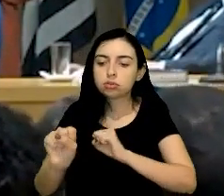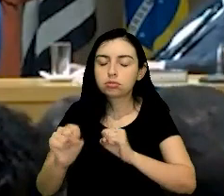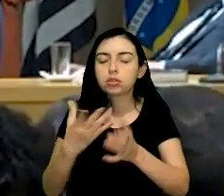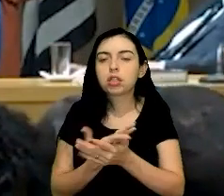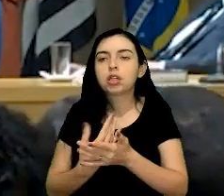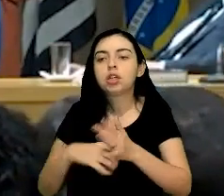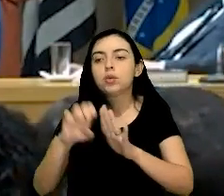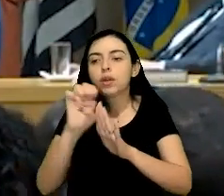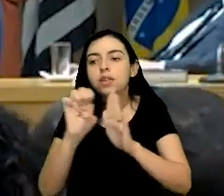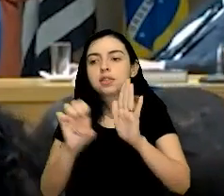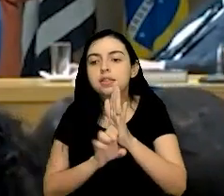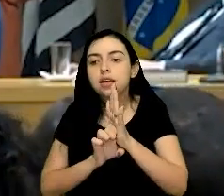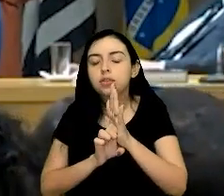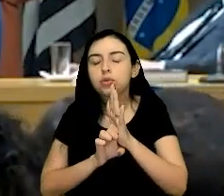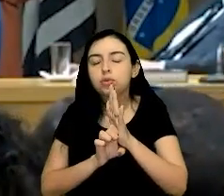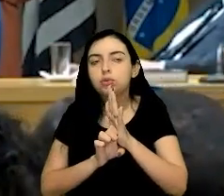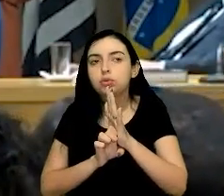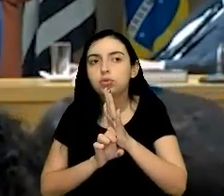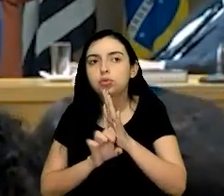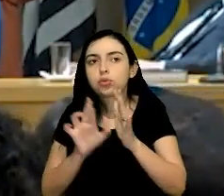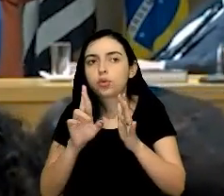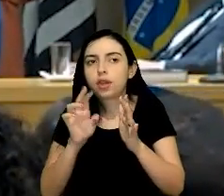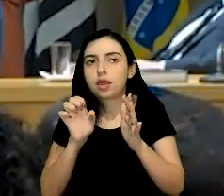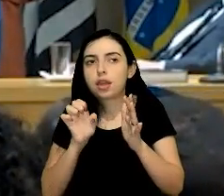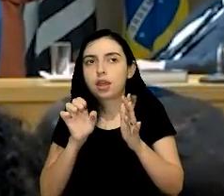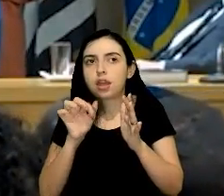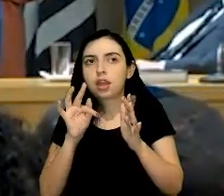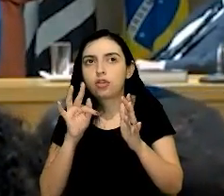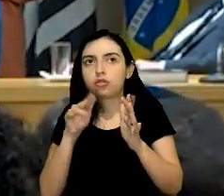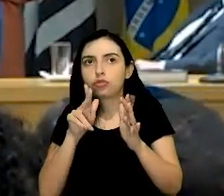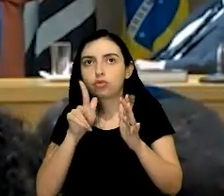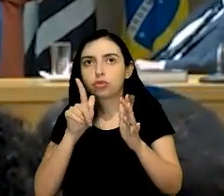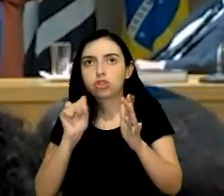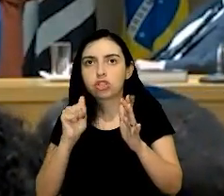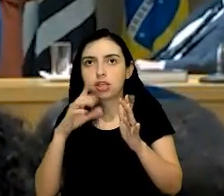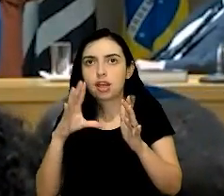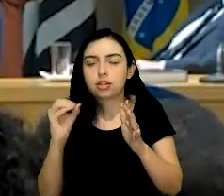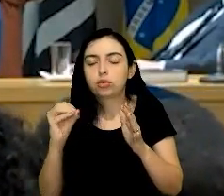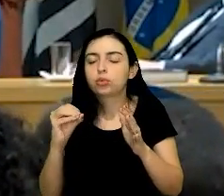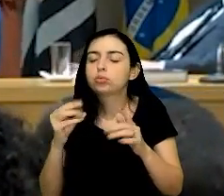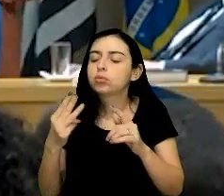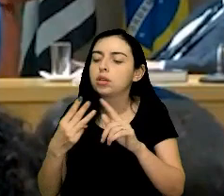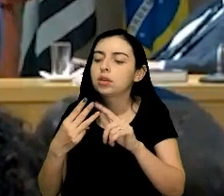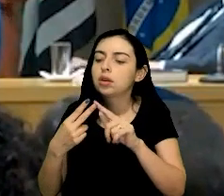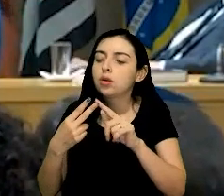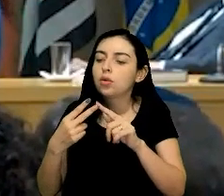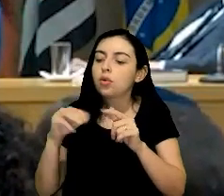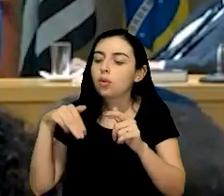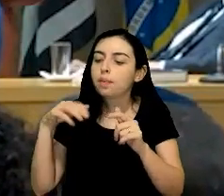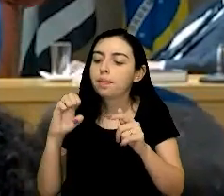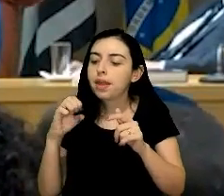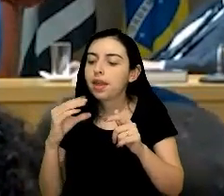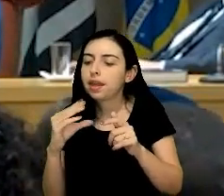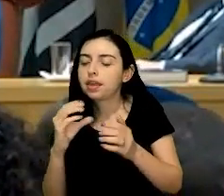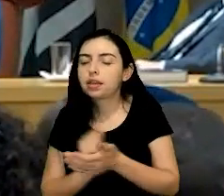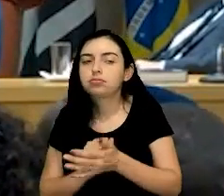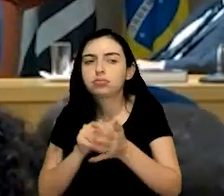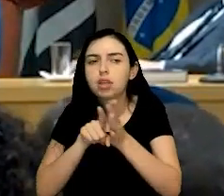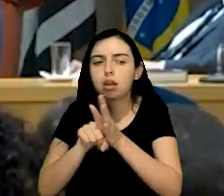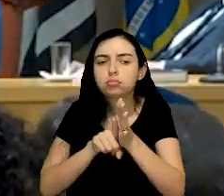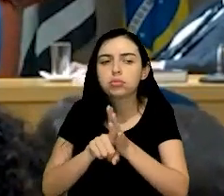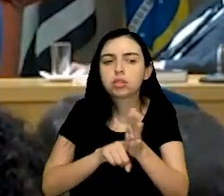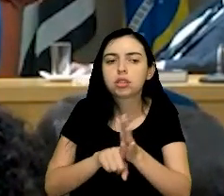a facilitação do diploma, e do MEC, aonde nós temos avaliados os pedidos de